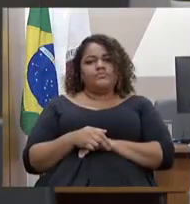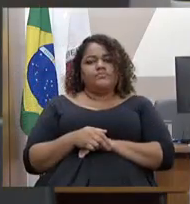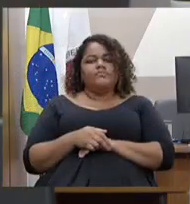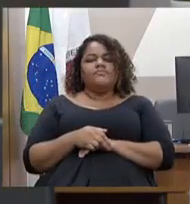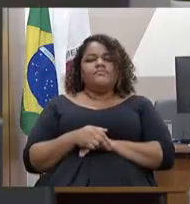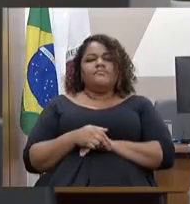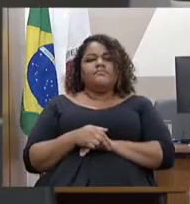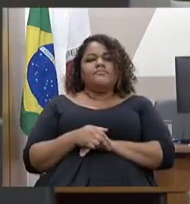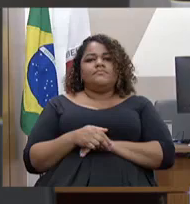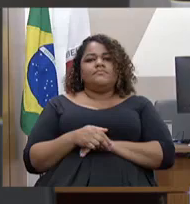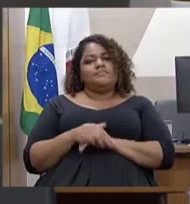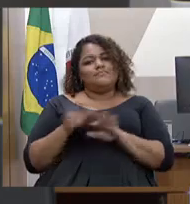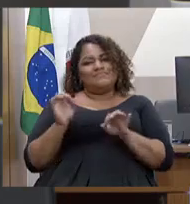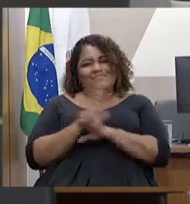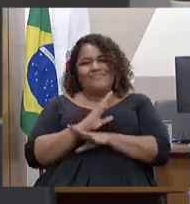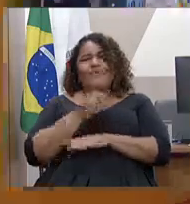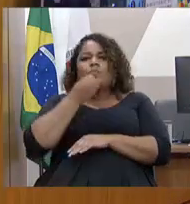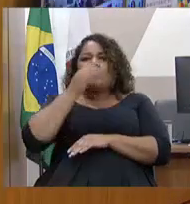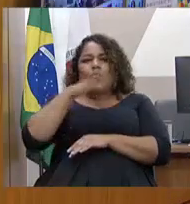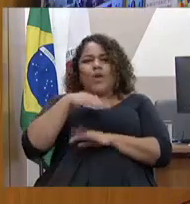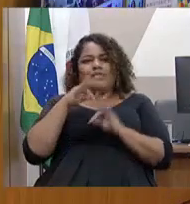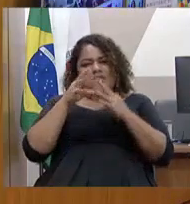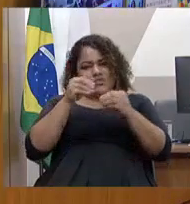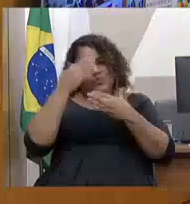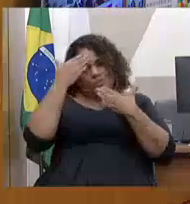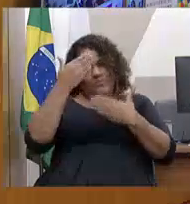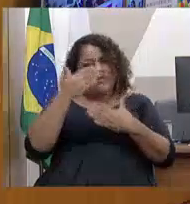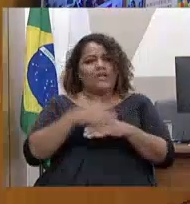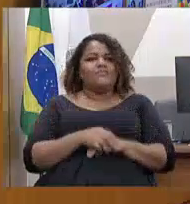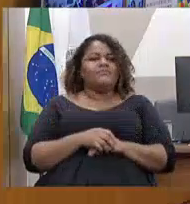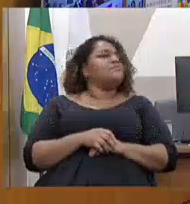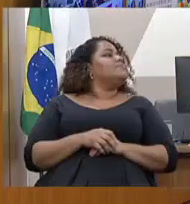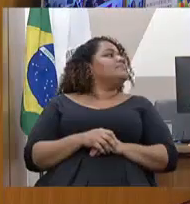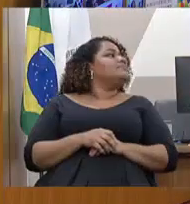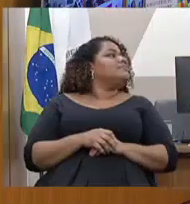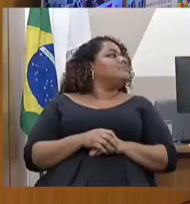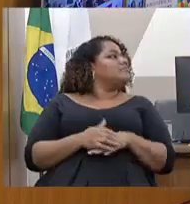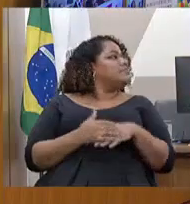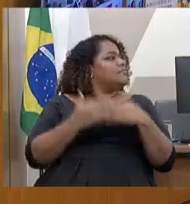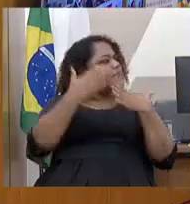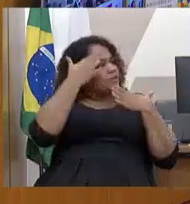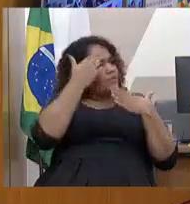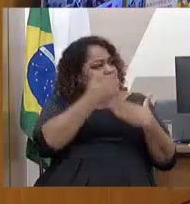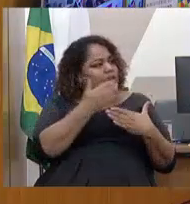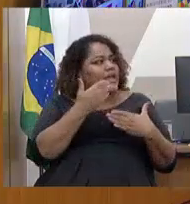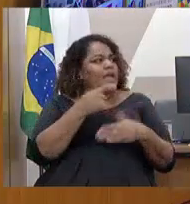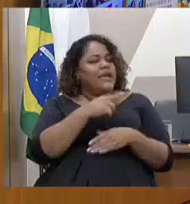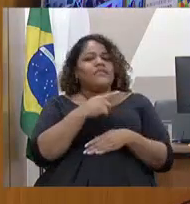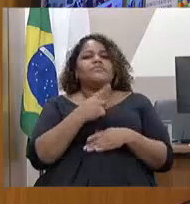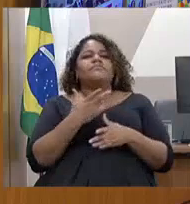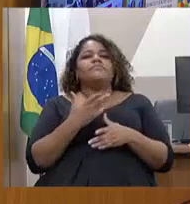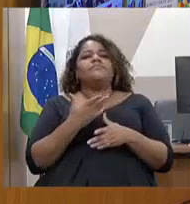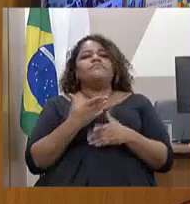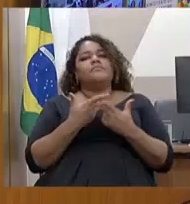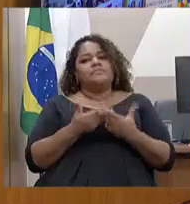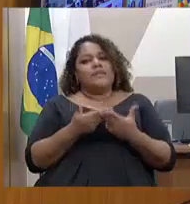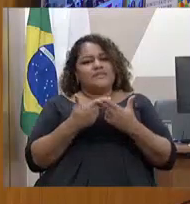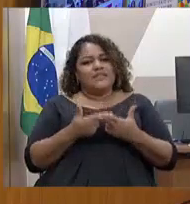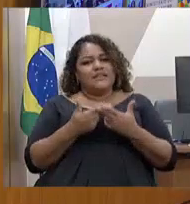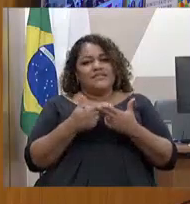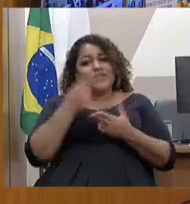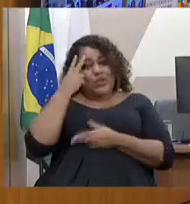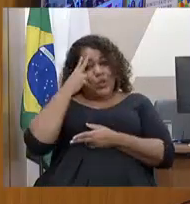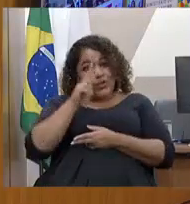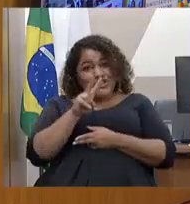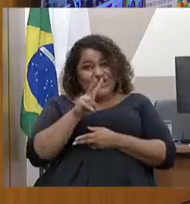oportunidade mas é isso gente boa tarde a todos obrigado obrigado pela paciência dois dias